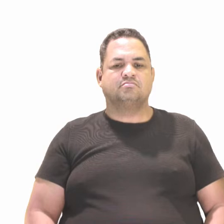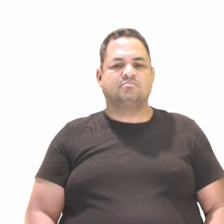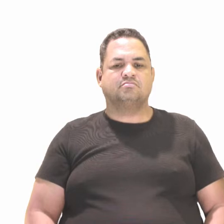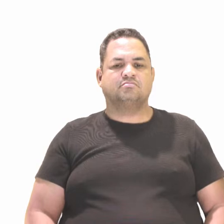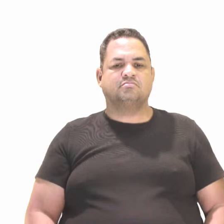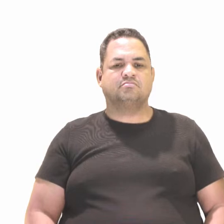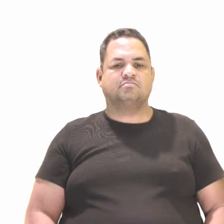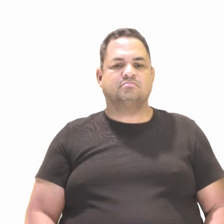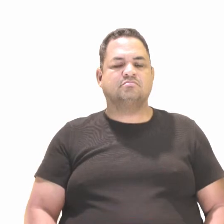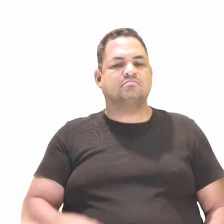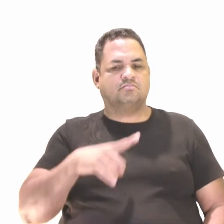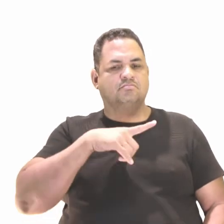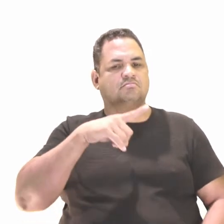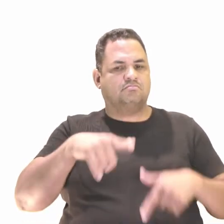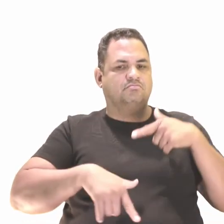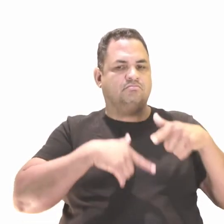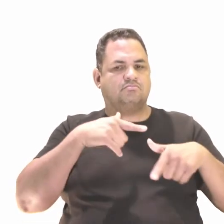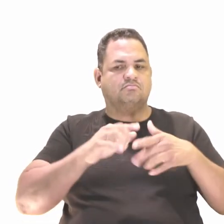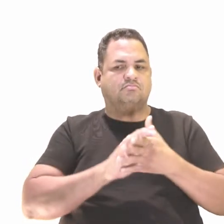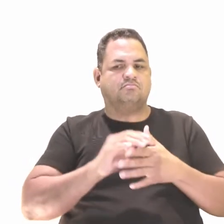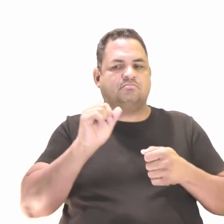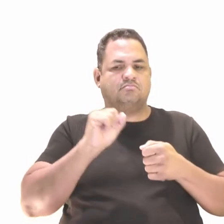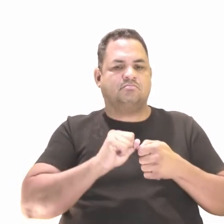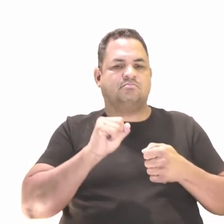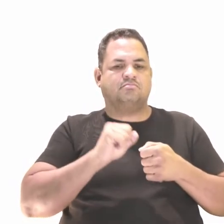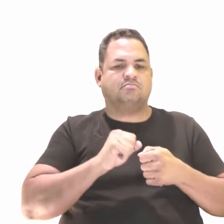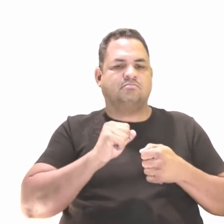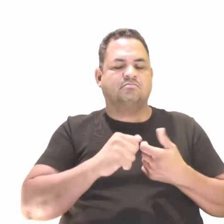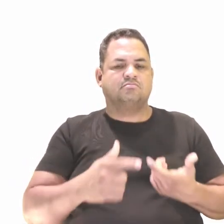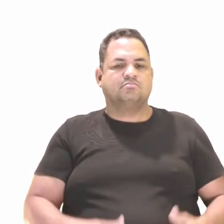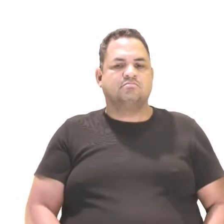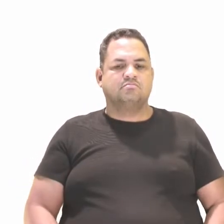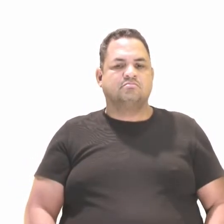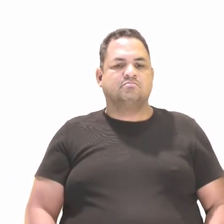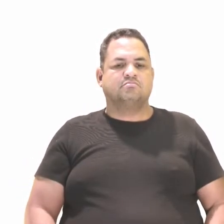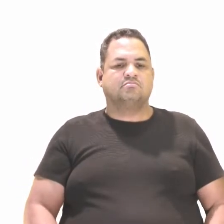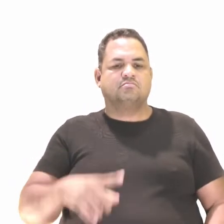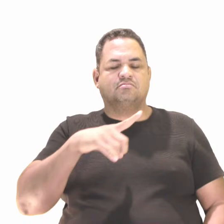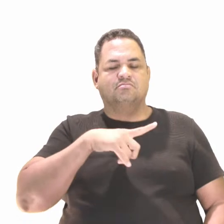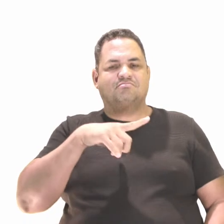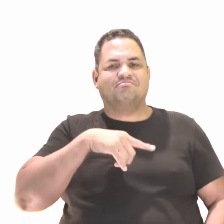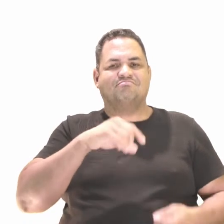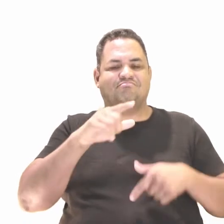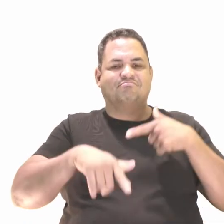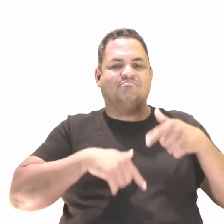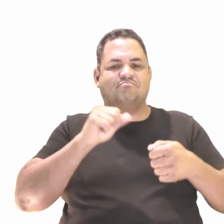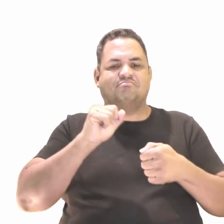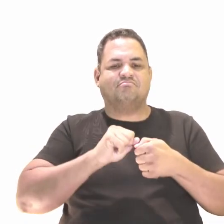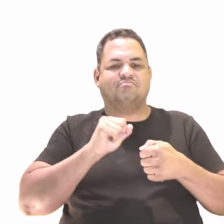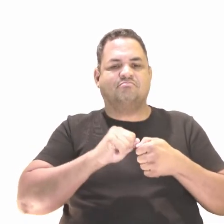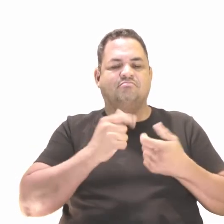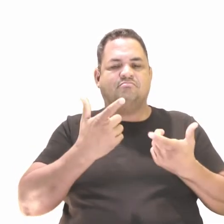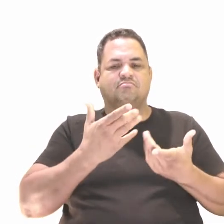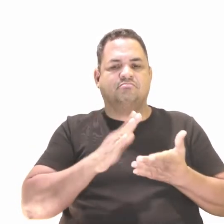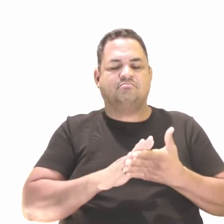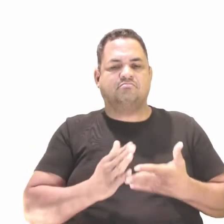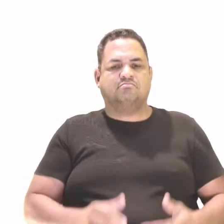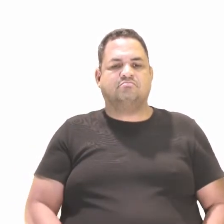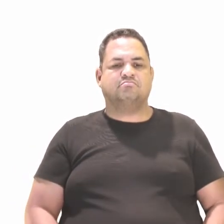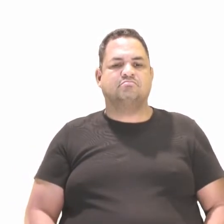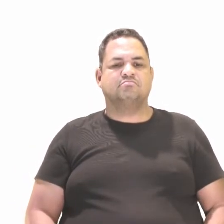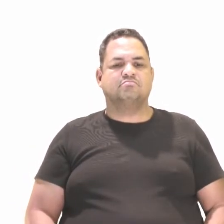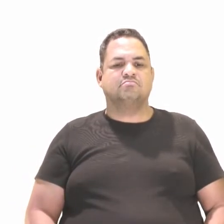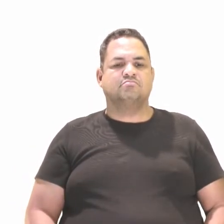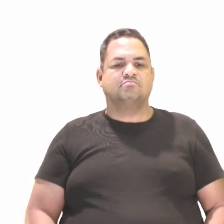do, ou seja, eu tenho um trabalho para fazer. I have work to do, eu tenho um trabalho para fazer, no caso de vocês. I have to